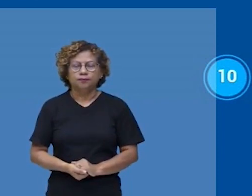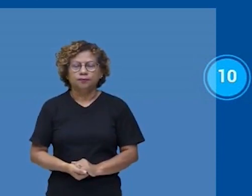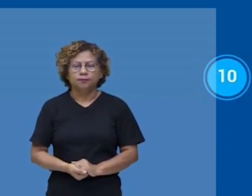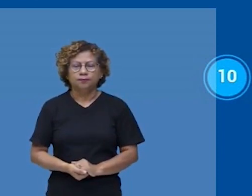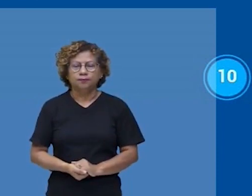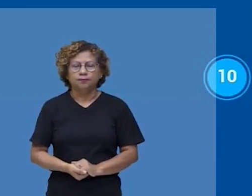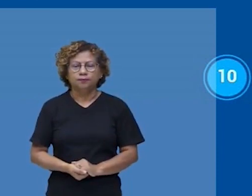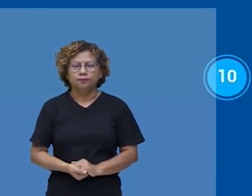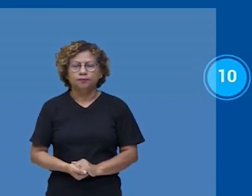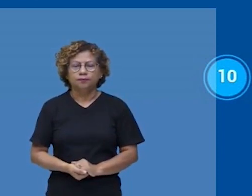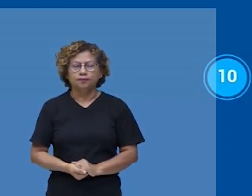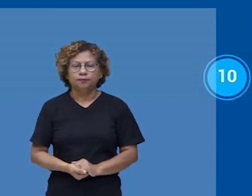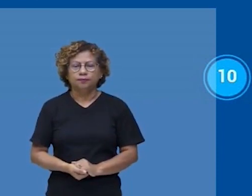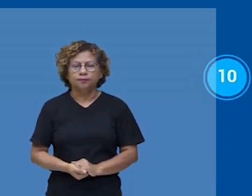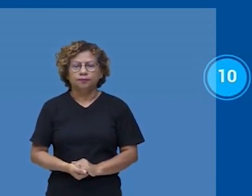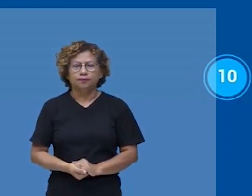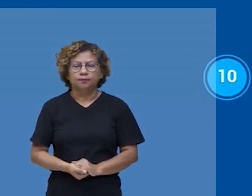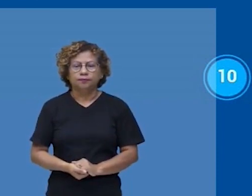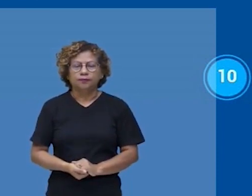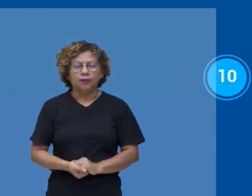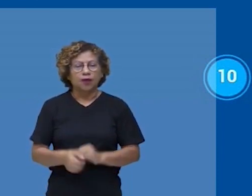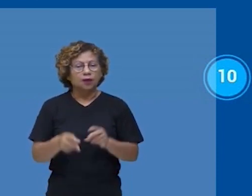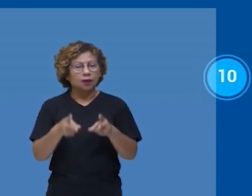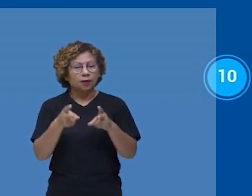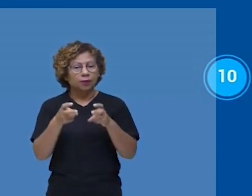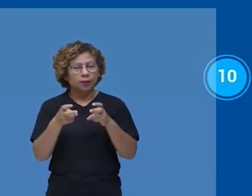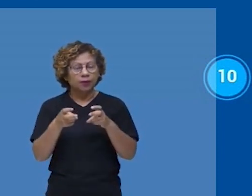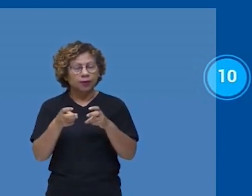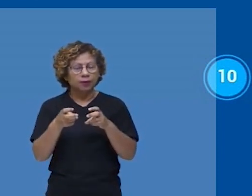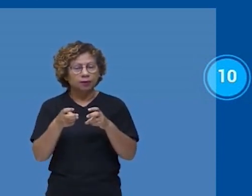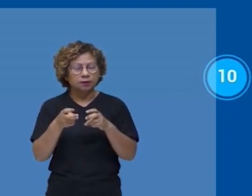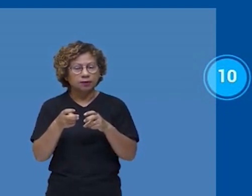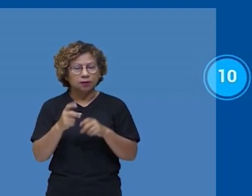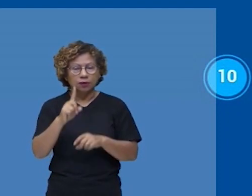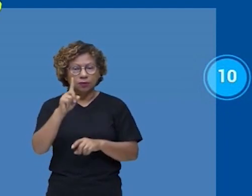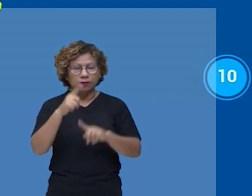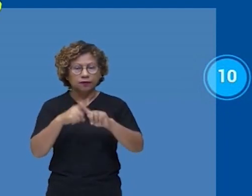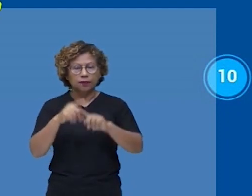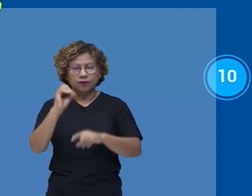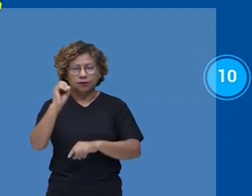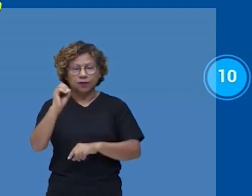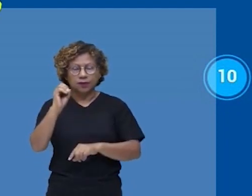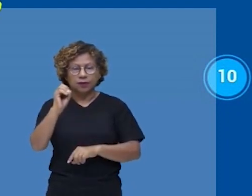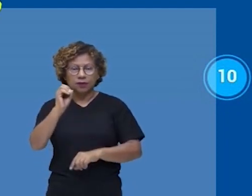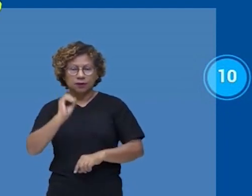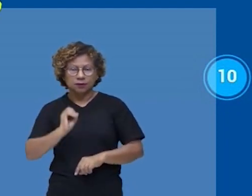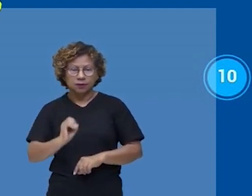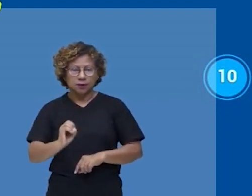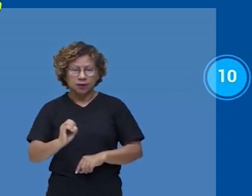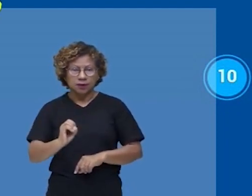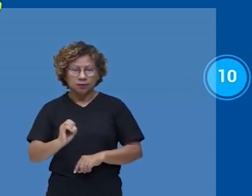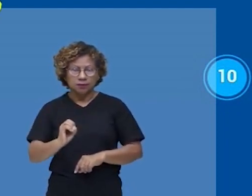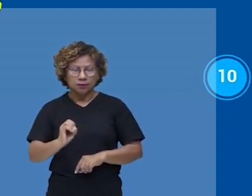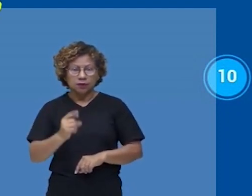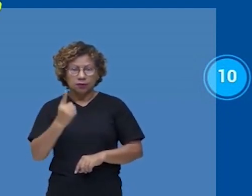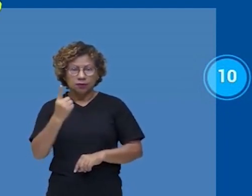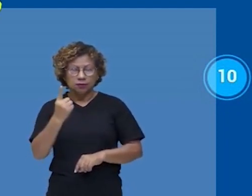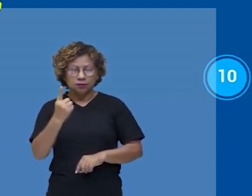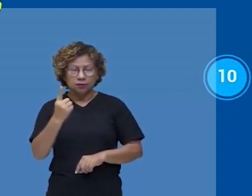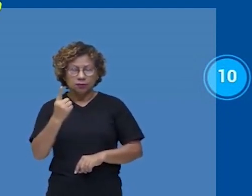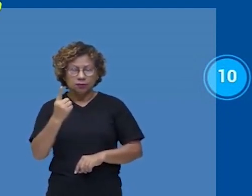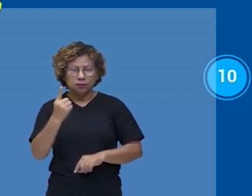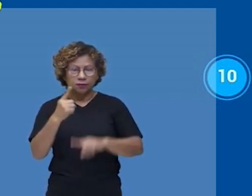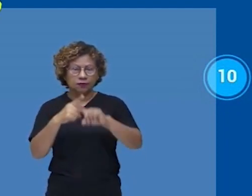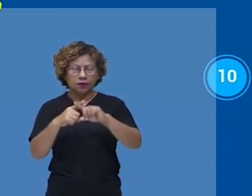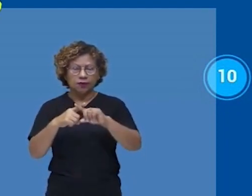Tá bom? Então, vamos aqui, olha só. 1 vezes 0 vai dar 0. 1 vezes 2 vai dar 2. E 1 vezes 1 vai